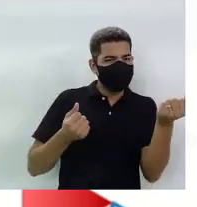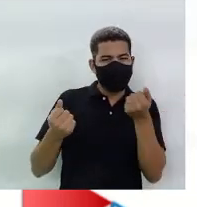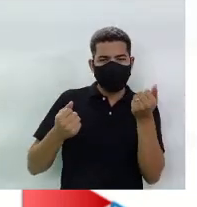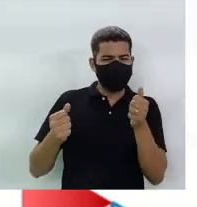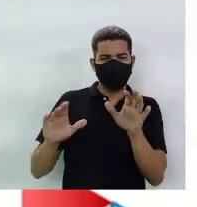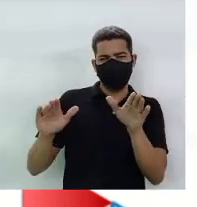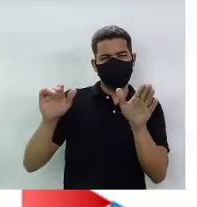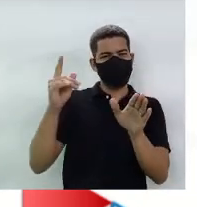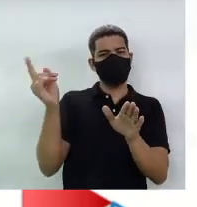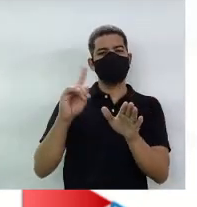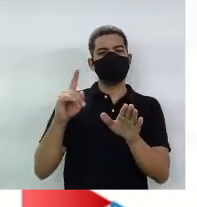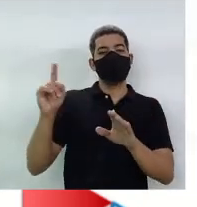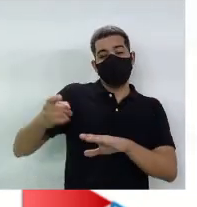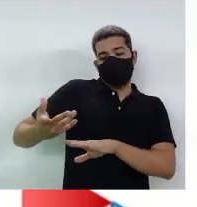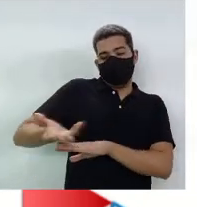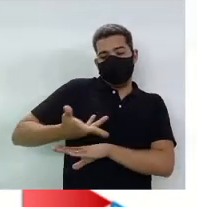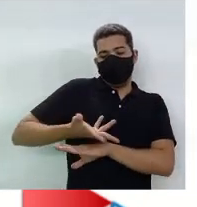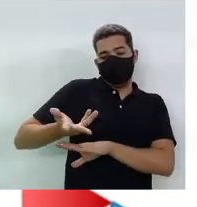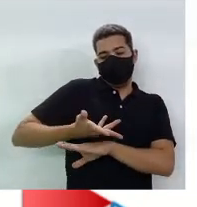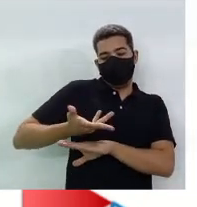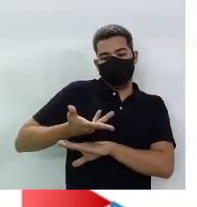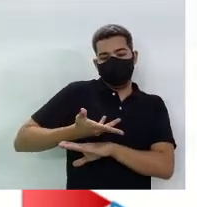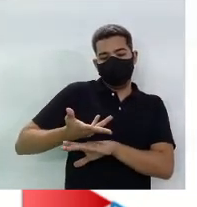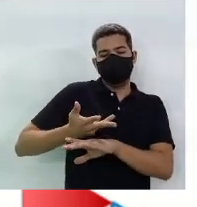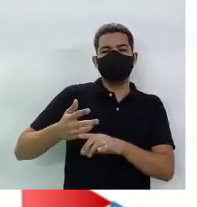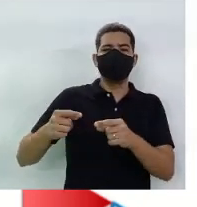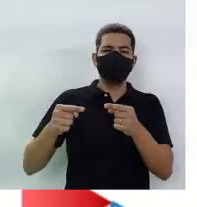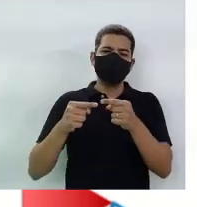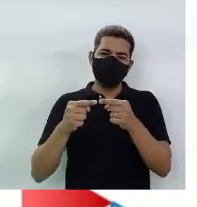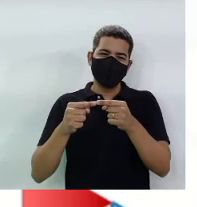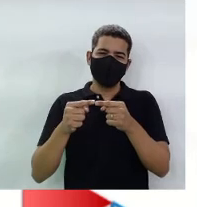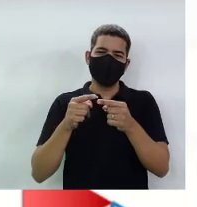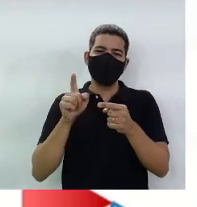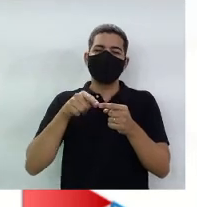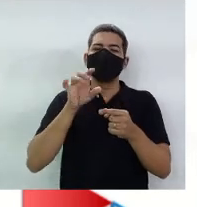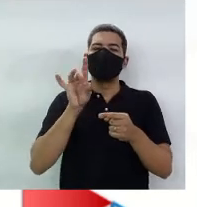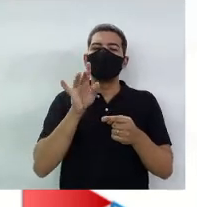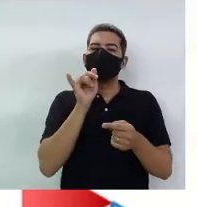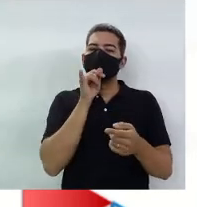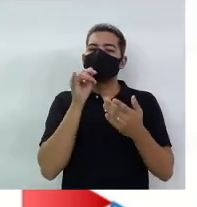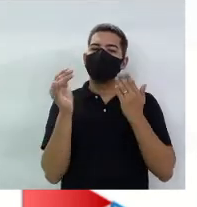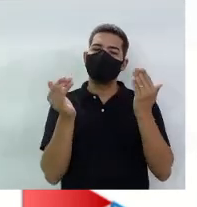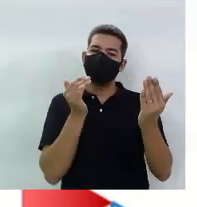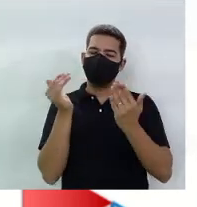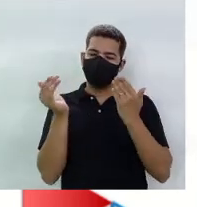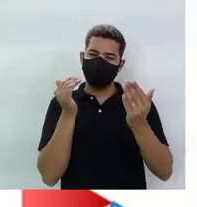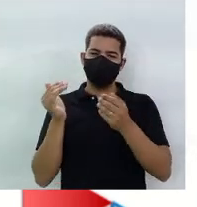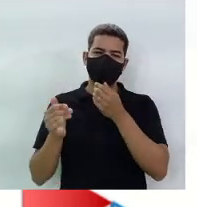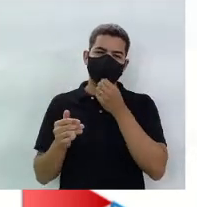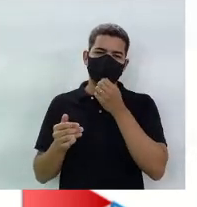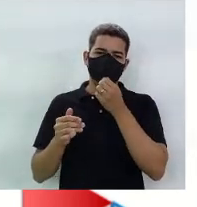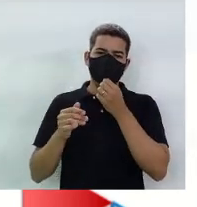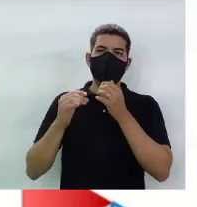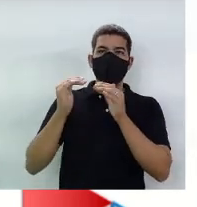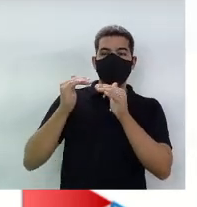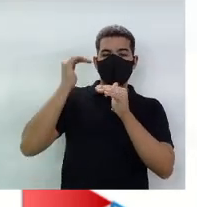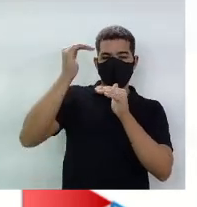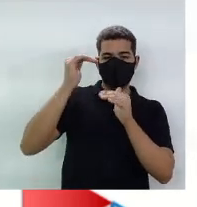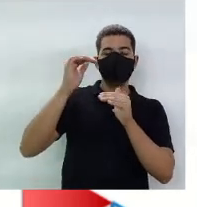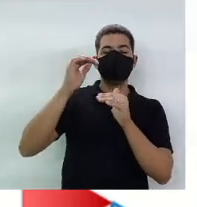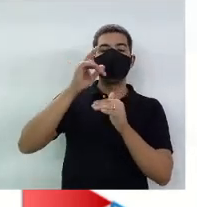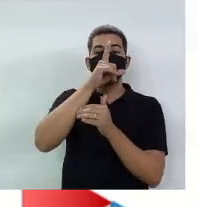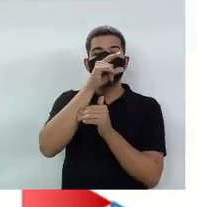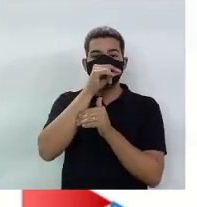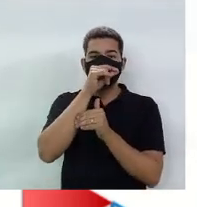é a linguagem conotativa. No primeiro, nós temos o quê? O pássaro voava. Pássaro voa, sentido